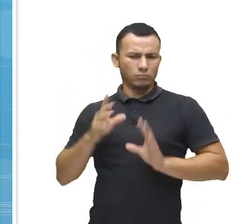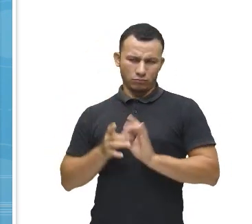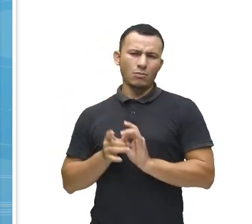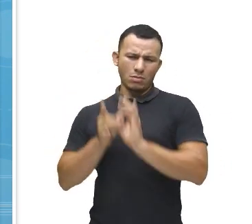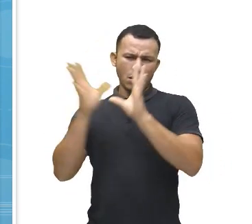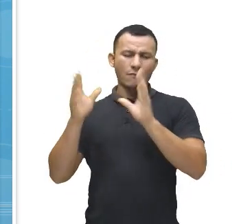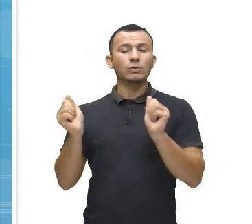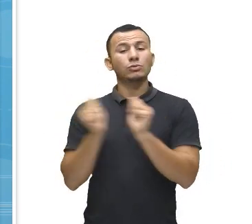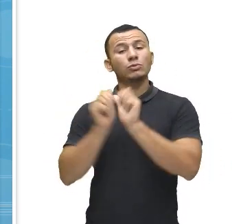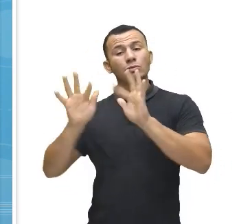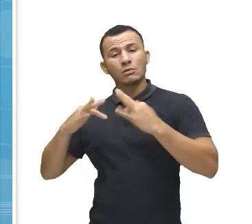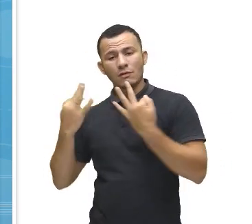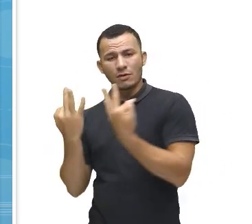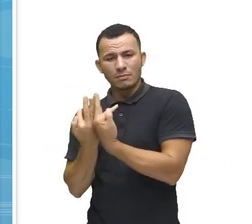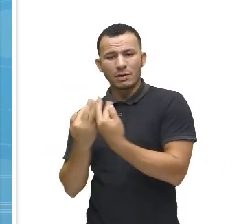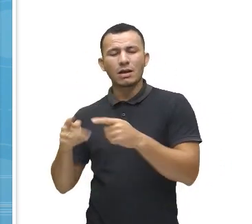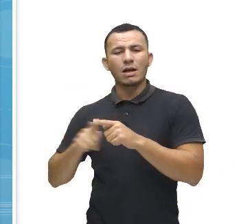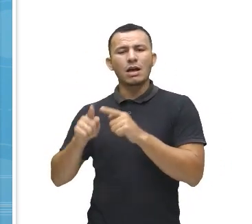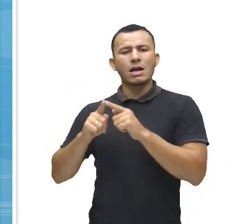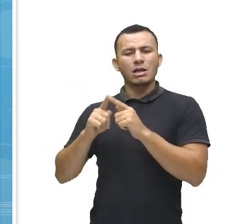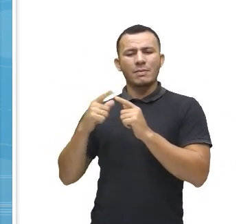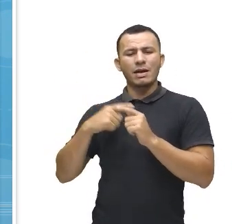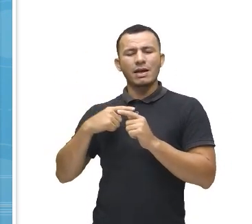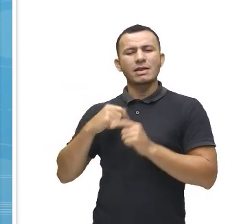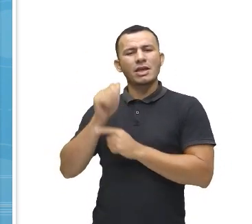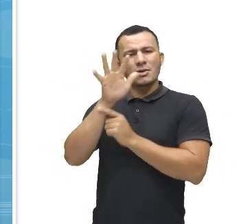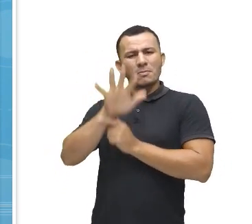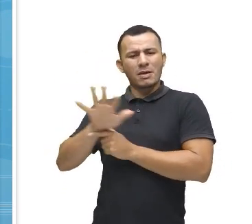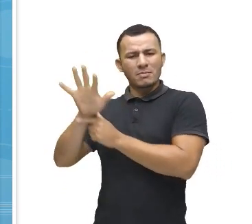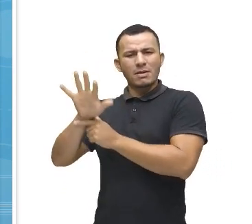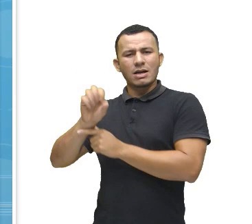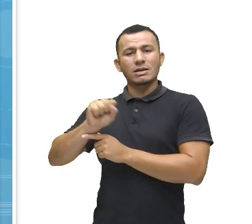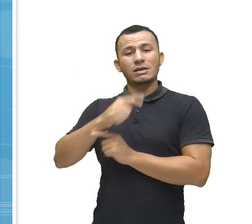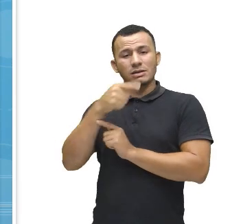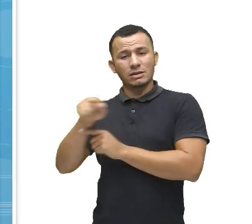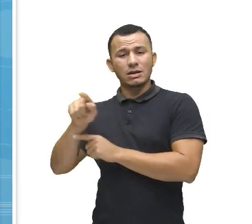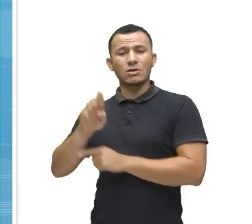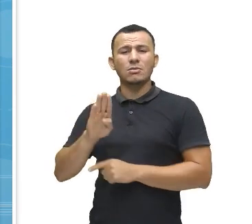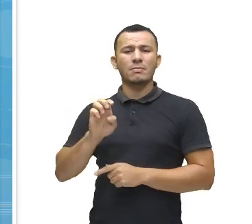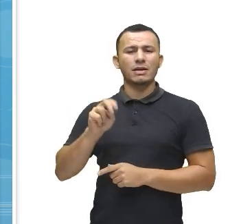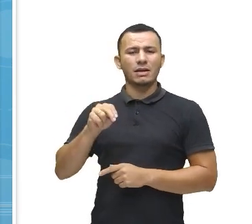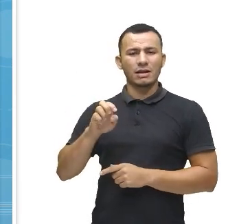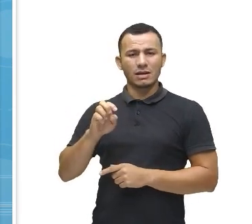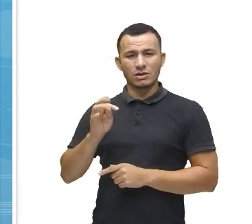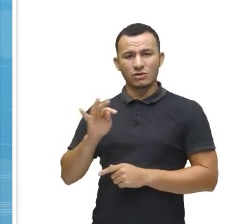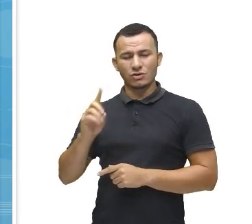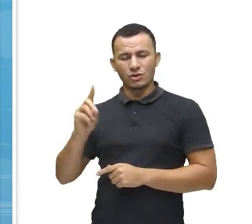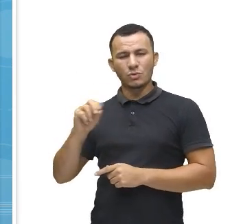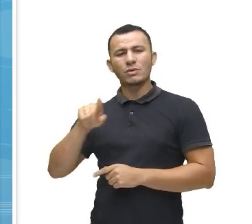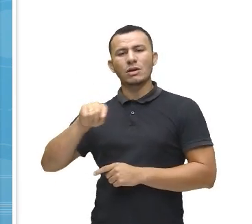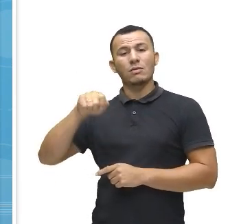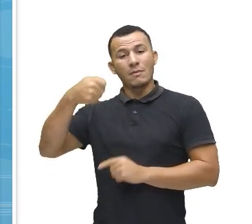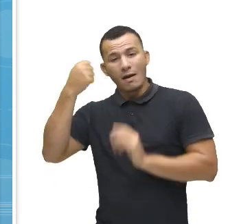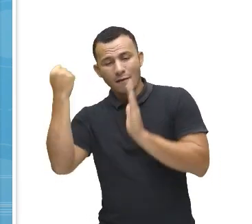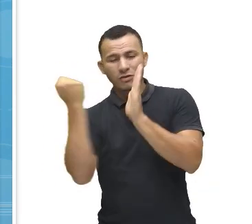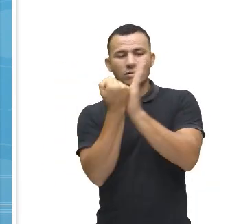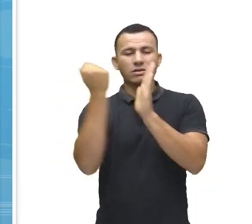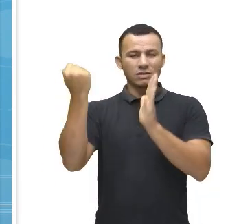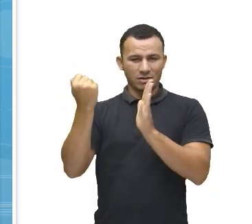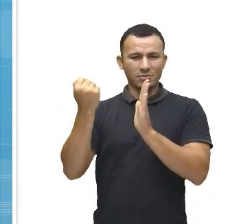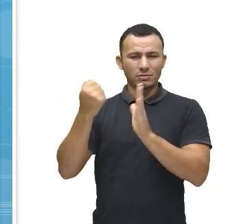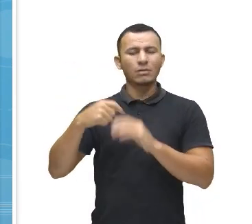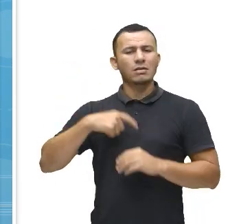família e uma imagem de São Benedito, que virou símbolo do quilombo. Portanto, gente, a gente tem um exemplo